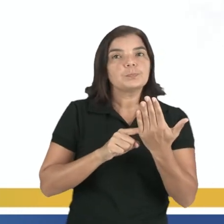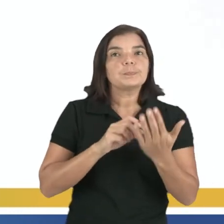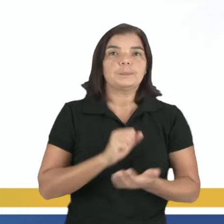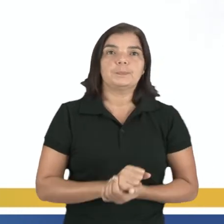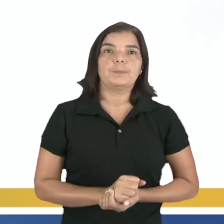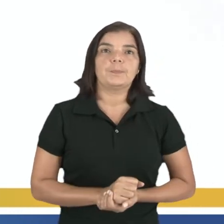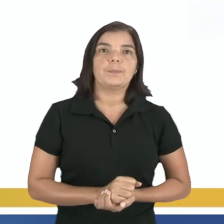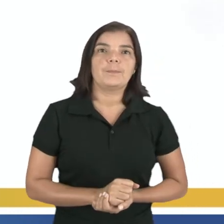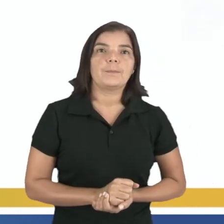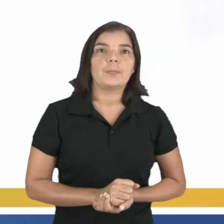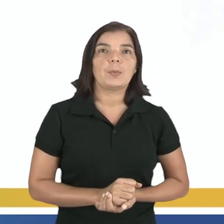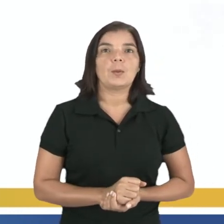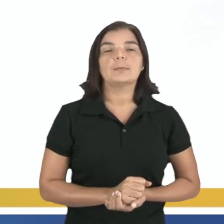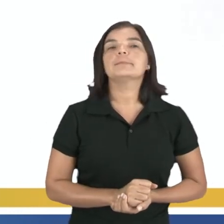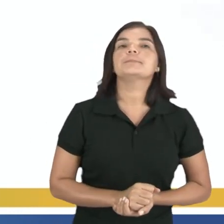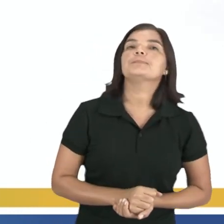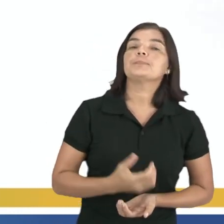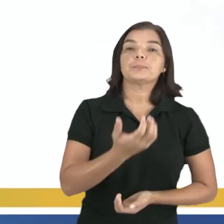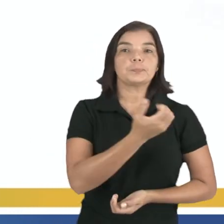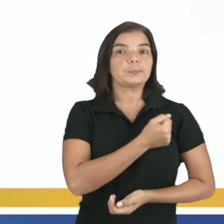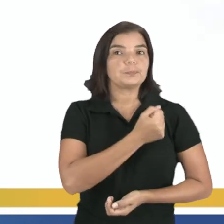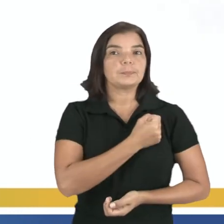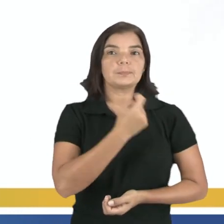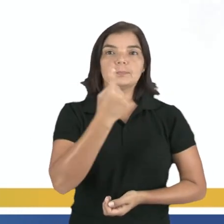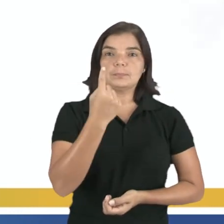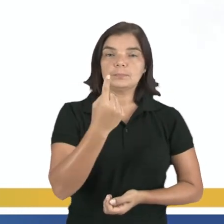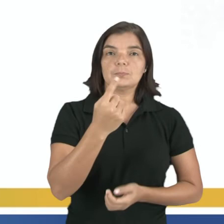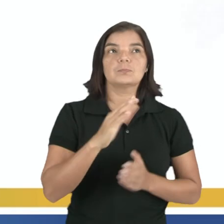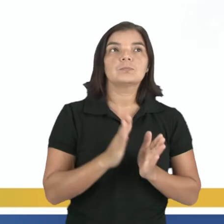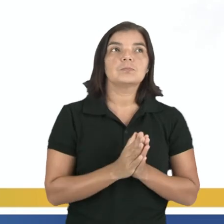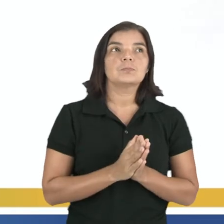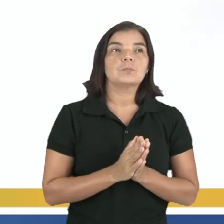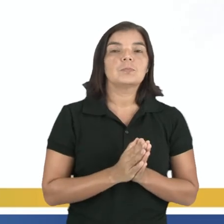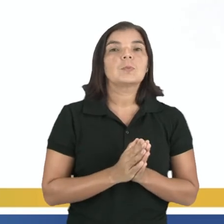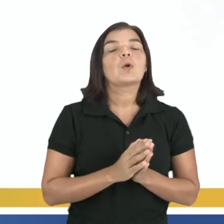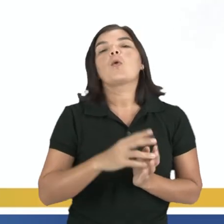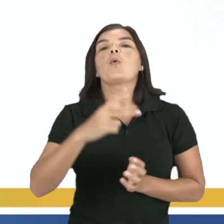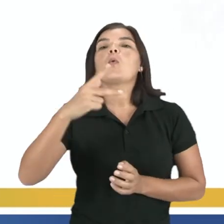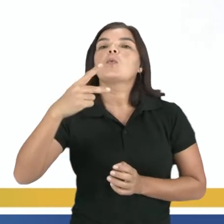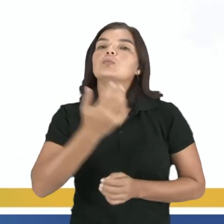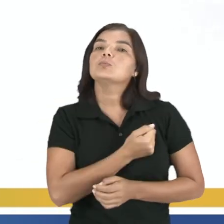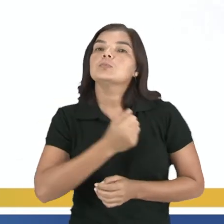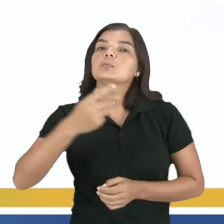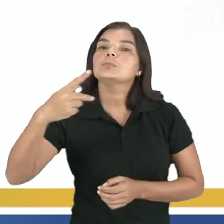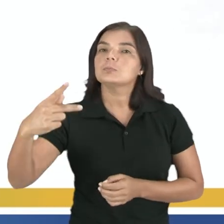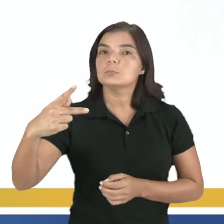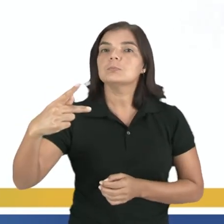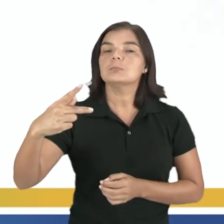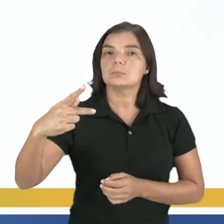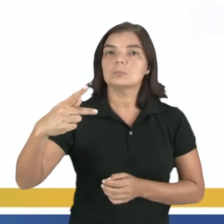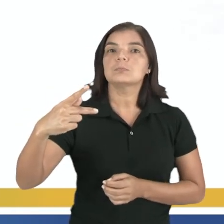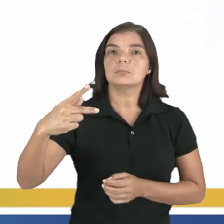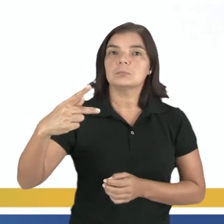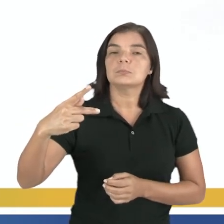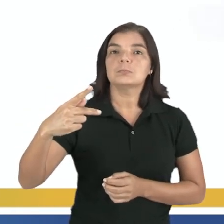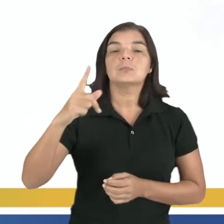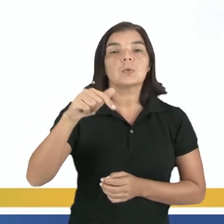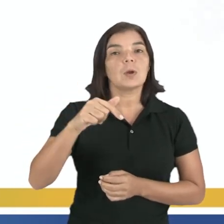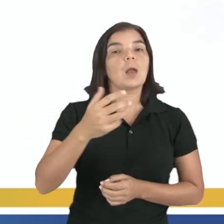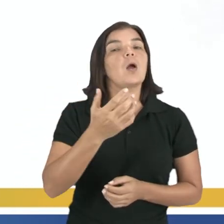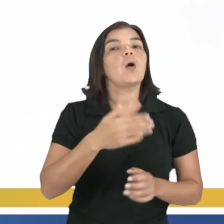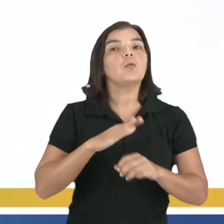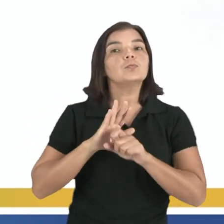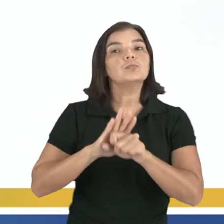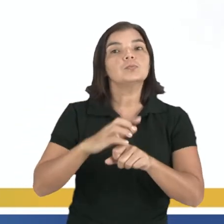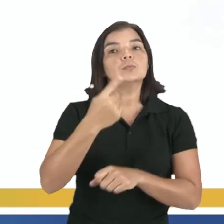ímpar. Perceba uma coisa, o número 1, qual é o número par, né, que é sucessor de 1? É o